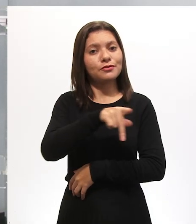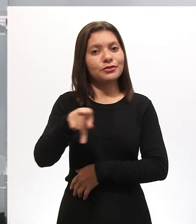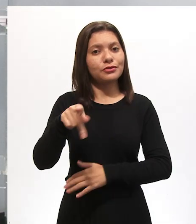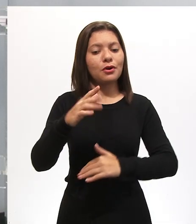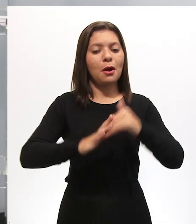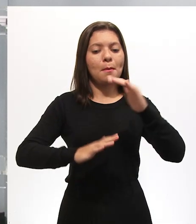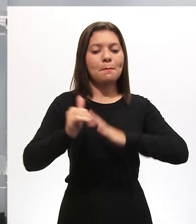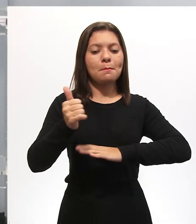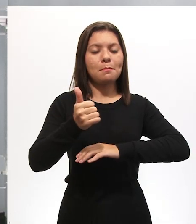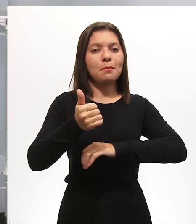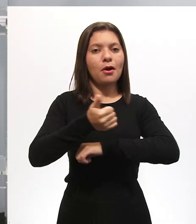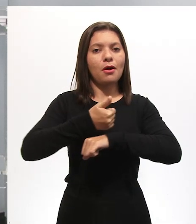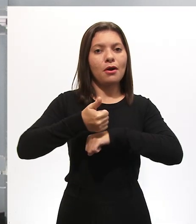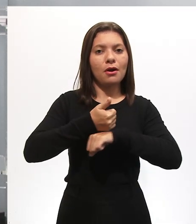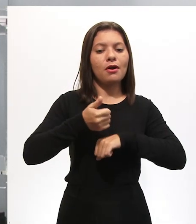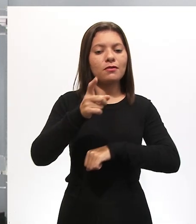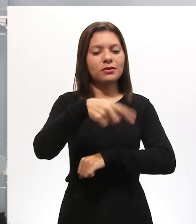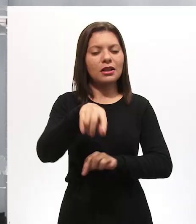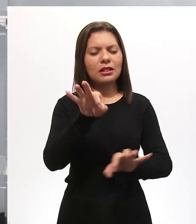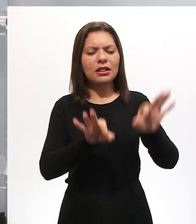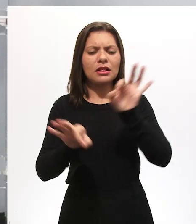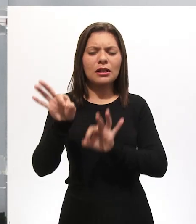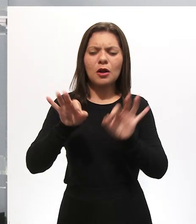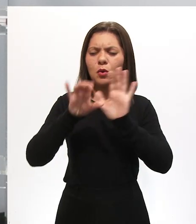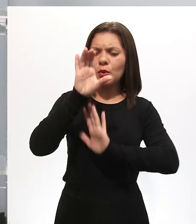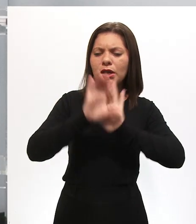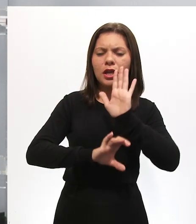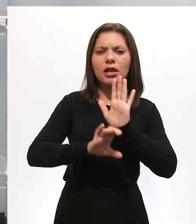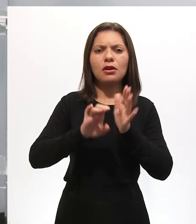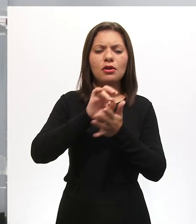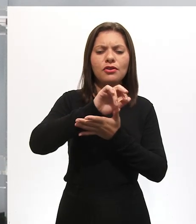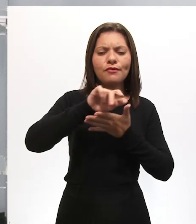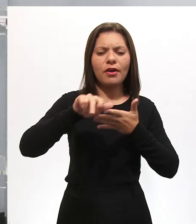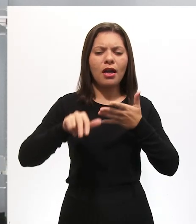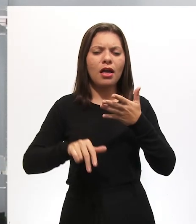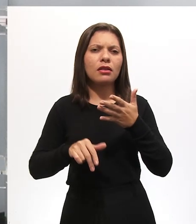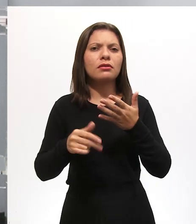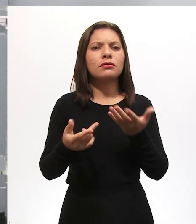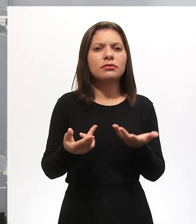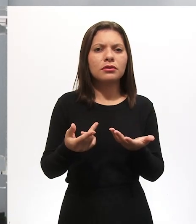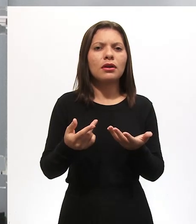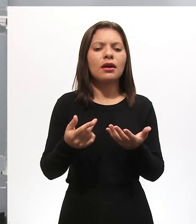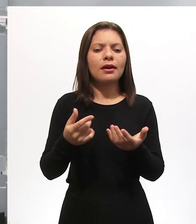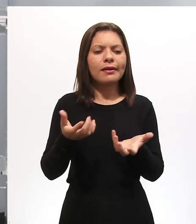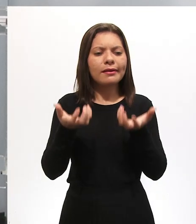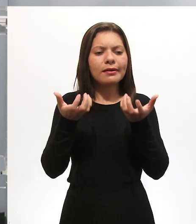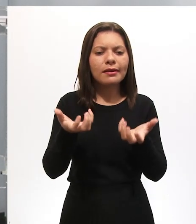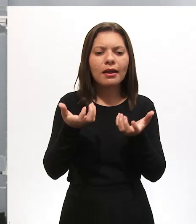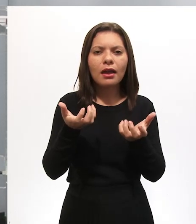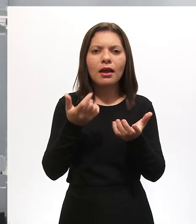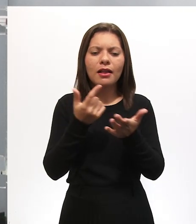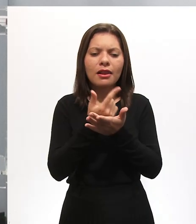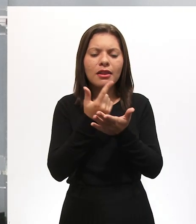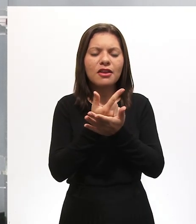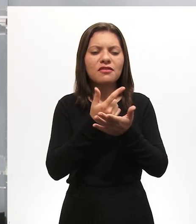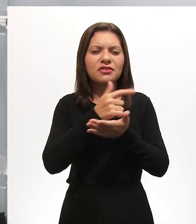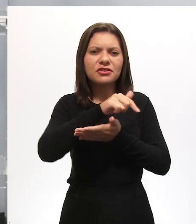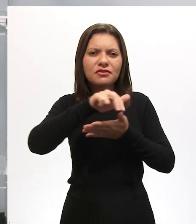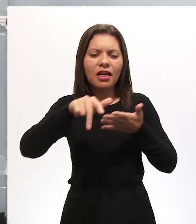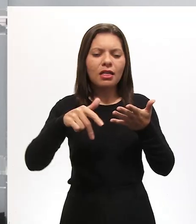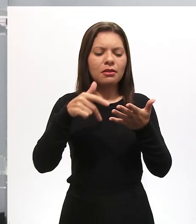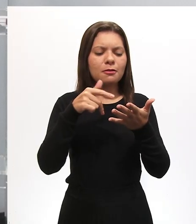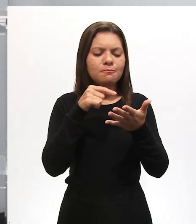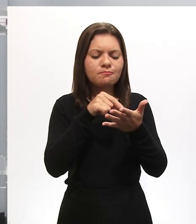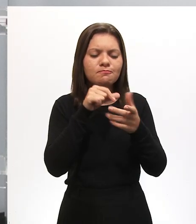material didático, ou revisores, ou toda aquela equipe que está com o propósito de melhorar esses materiais para dar uma qualidade melhor